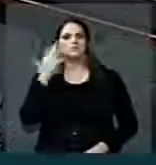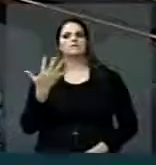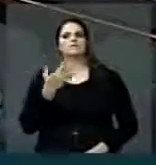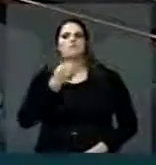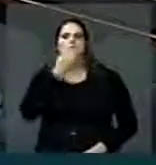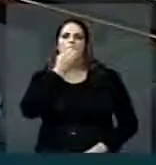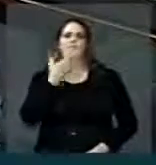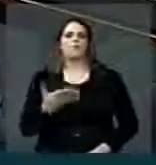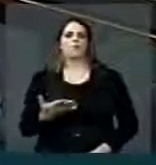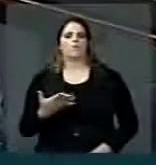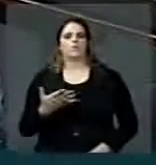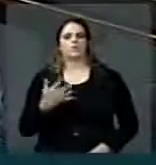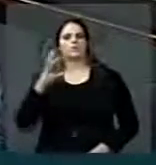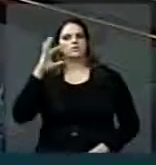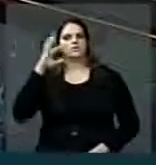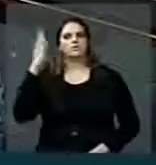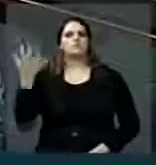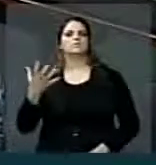mais